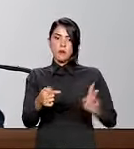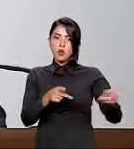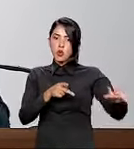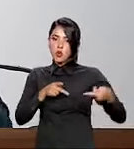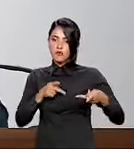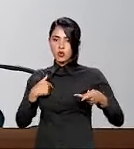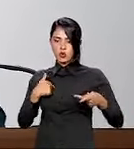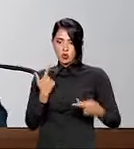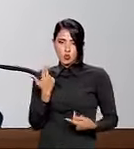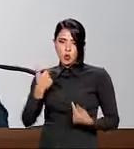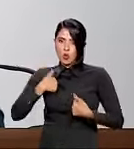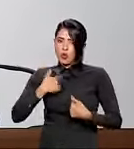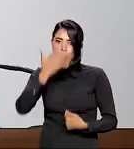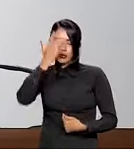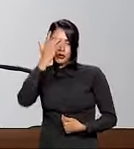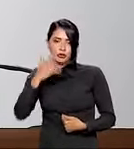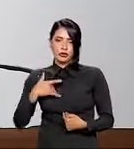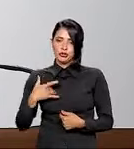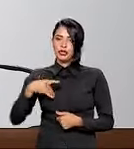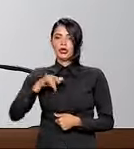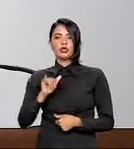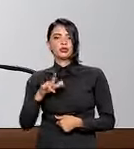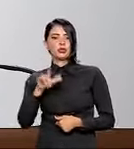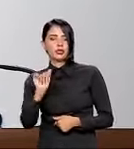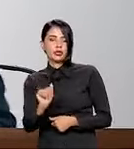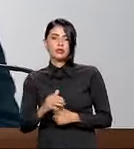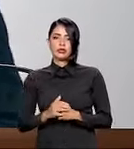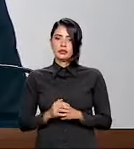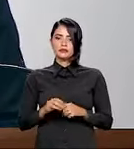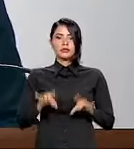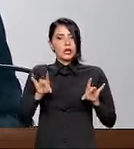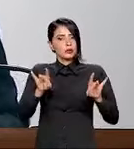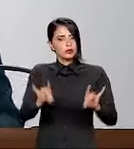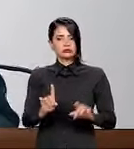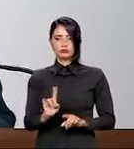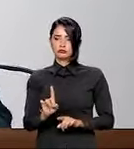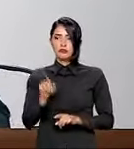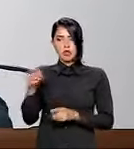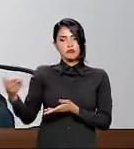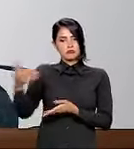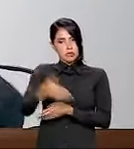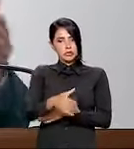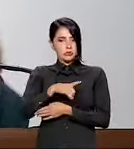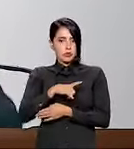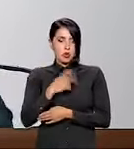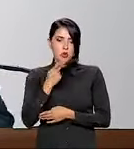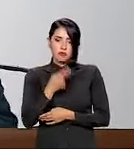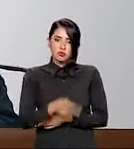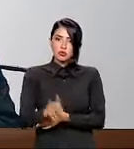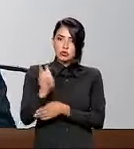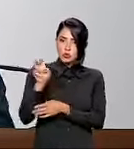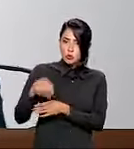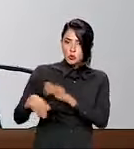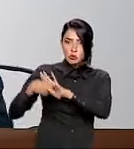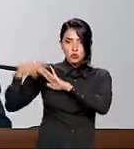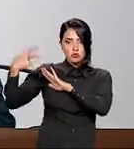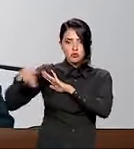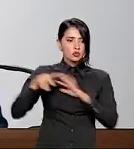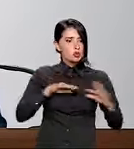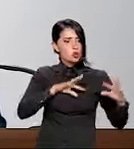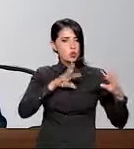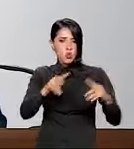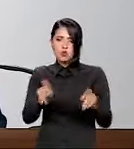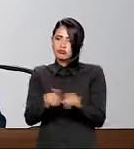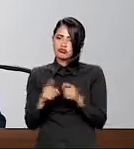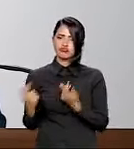convidados como eu, a Índia, a Indonésia e a Austrália. Ou seja, ele participou, ele falou 5 minutos dele e todo mundo